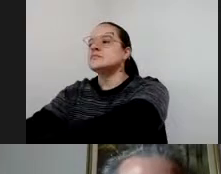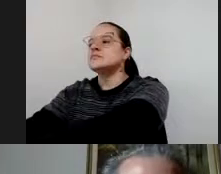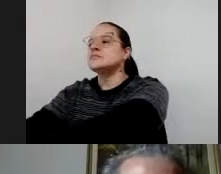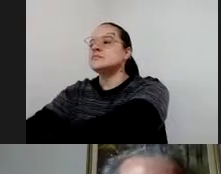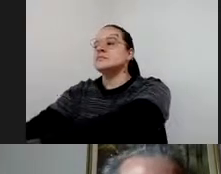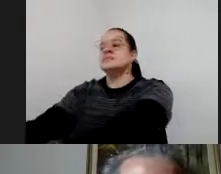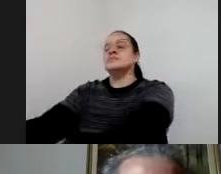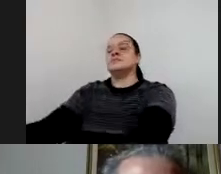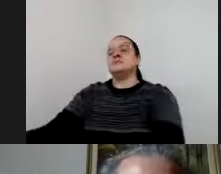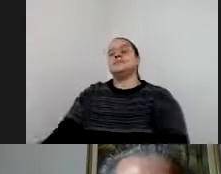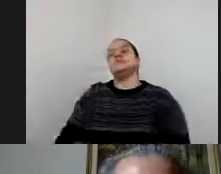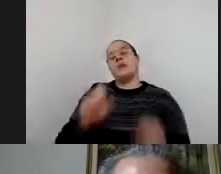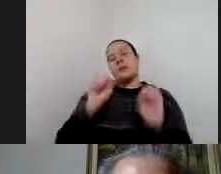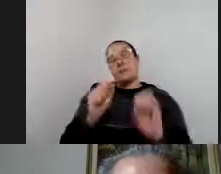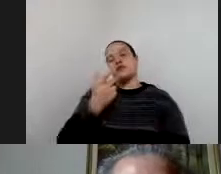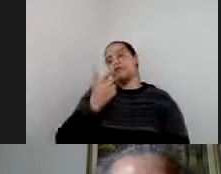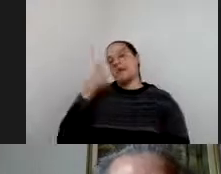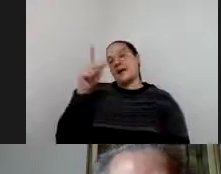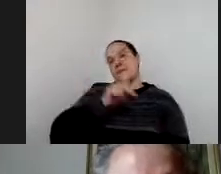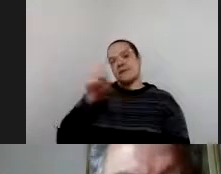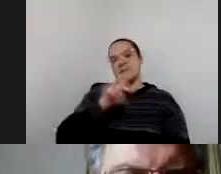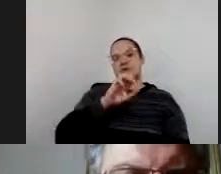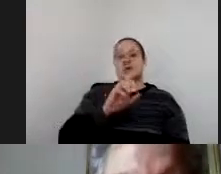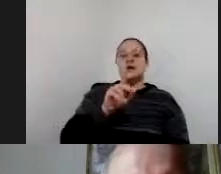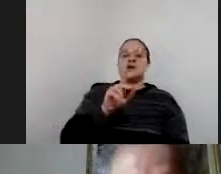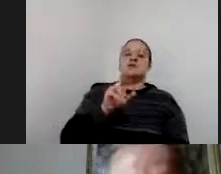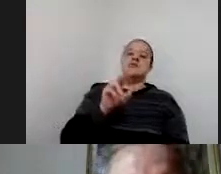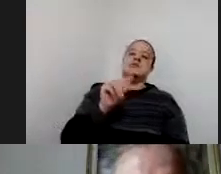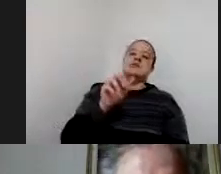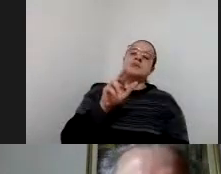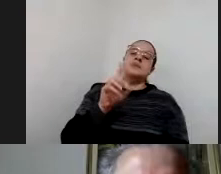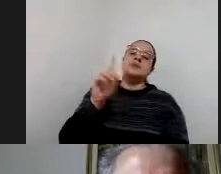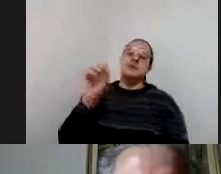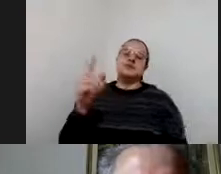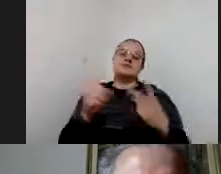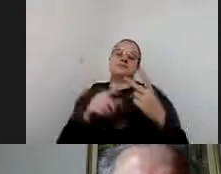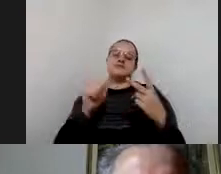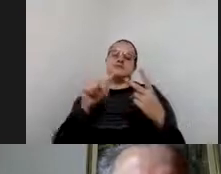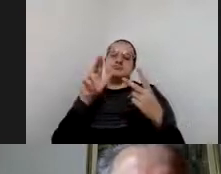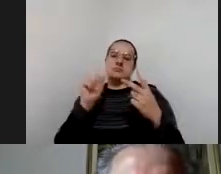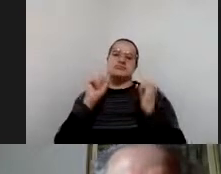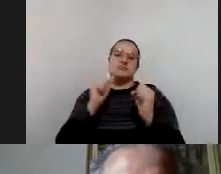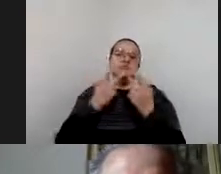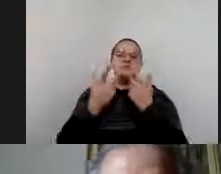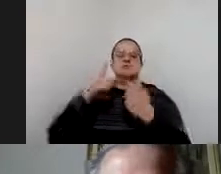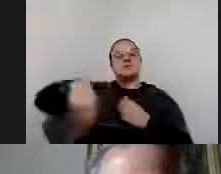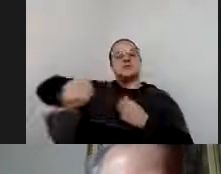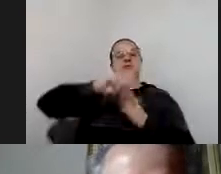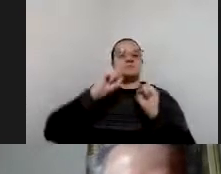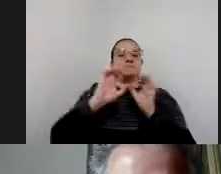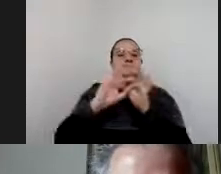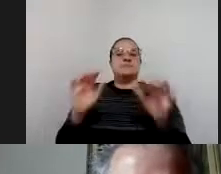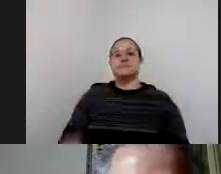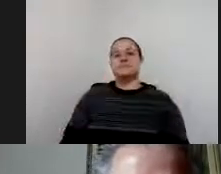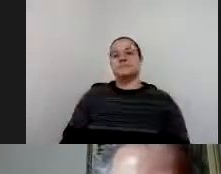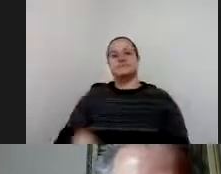falar, Flávio. O professor Eduardo também pediu a palavra e a Ana também. Bom, Flávio Escavazinho,